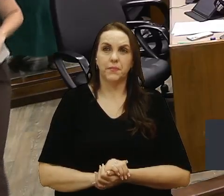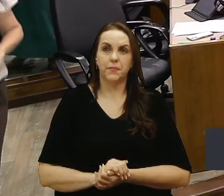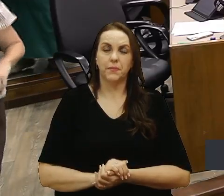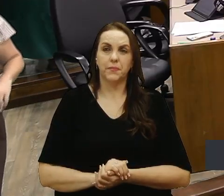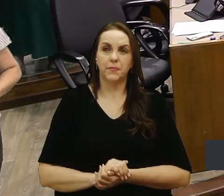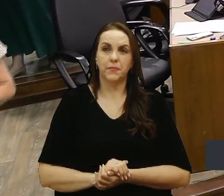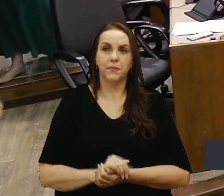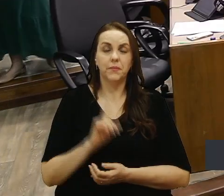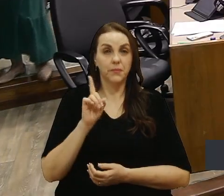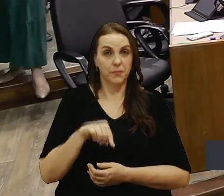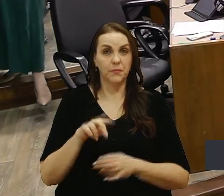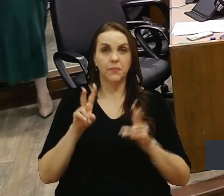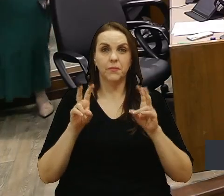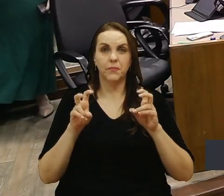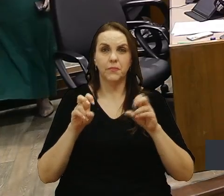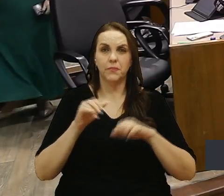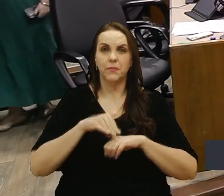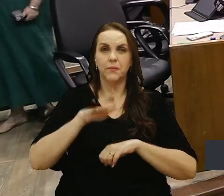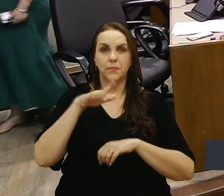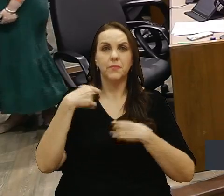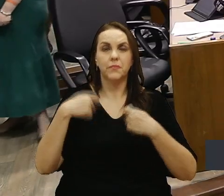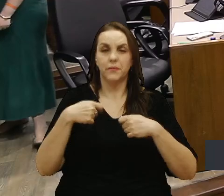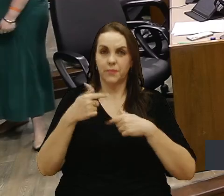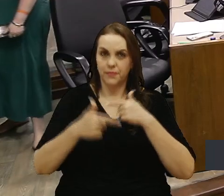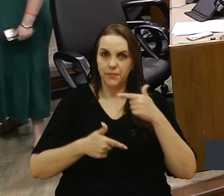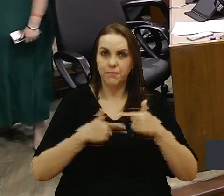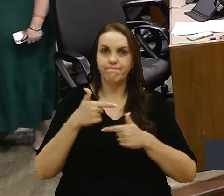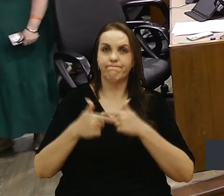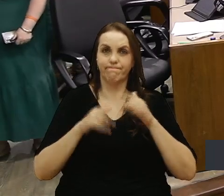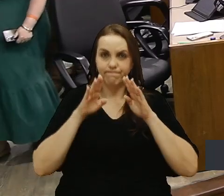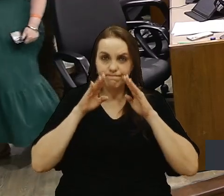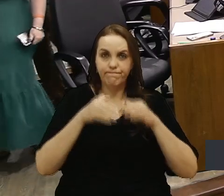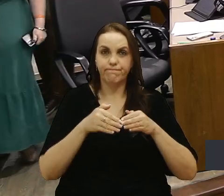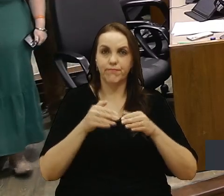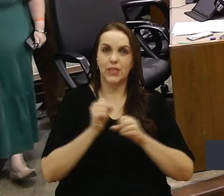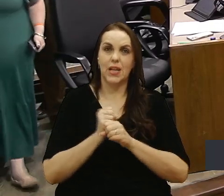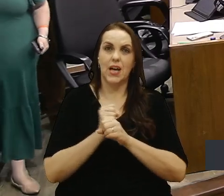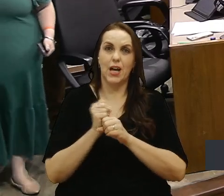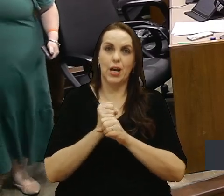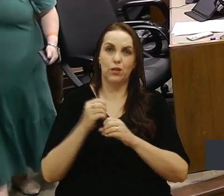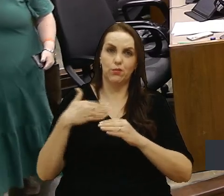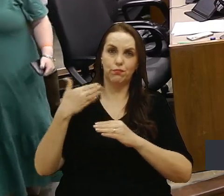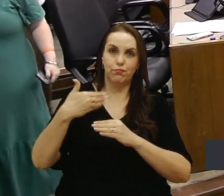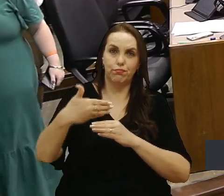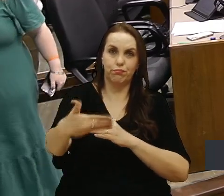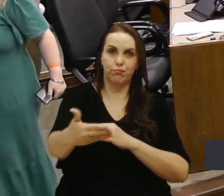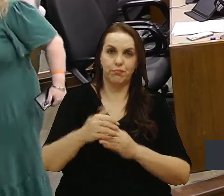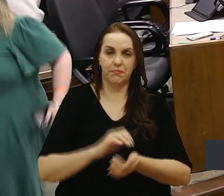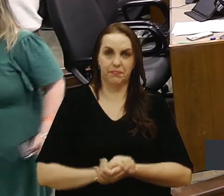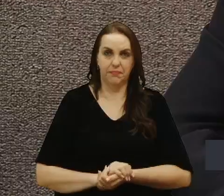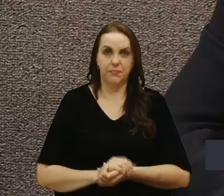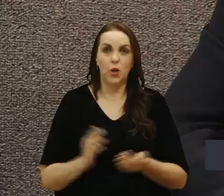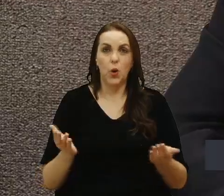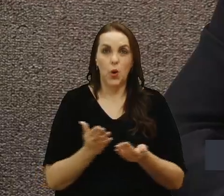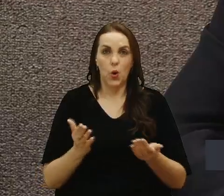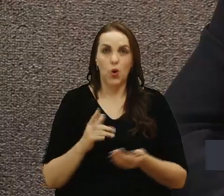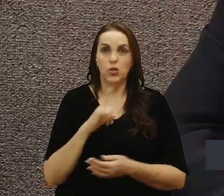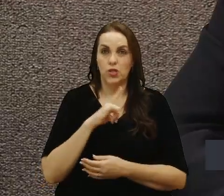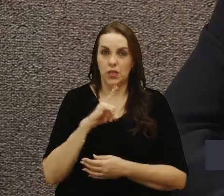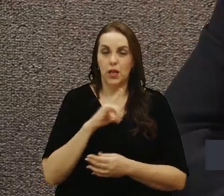é um dos temas que mais nós precisamos trabalhar nos próximos anos. Porque, vejam bem, hoje nós temos